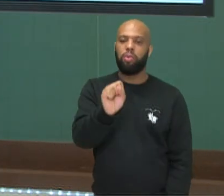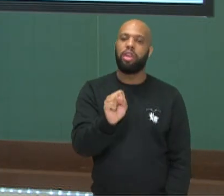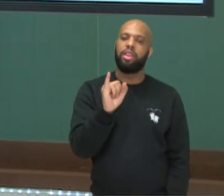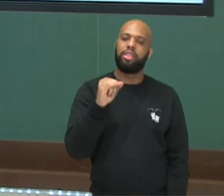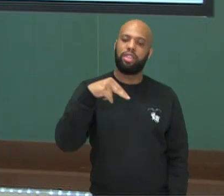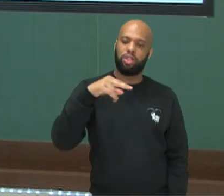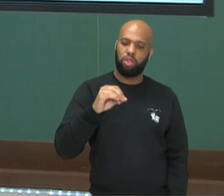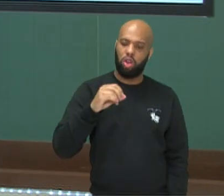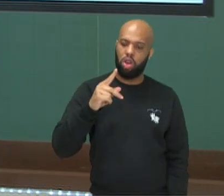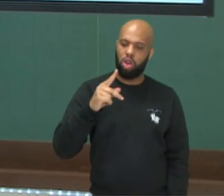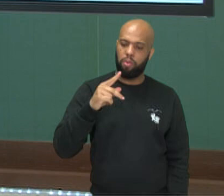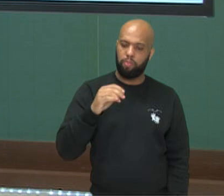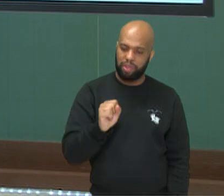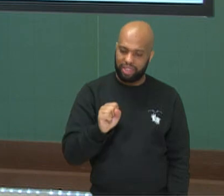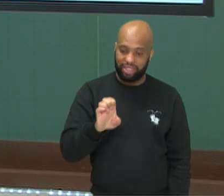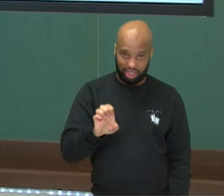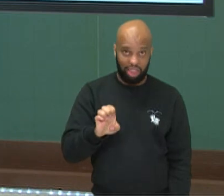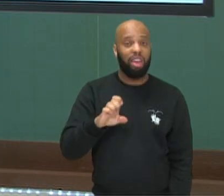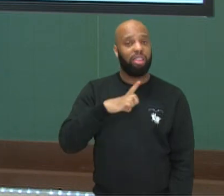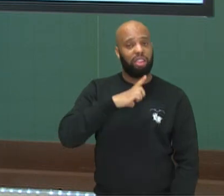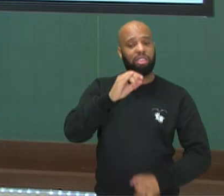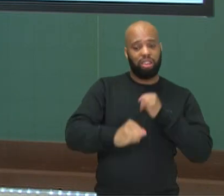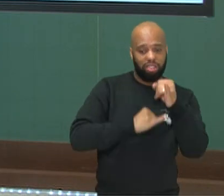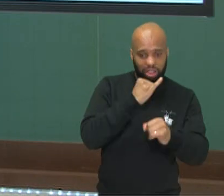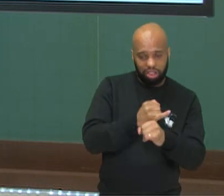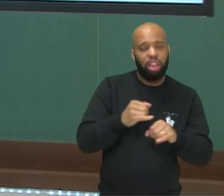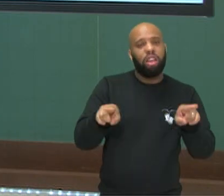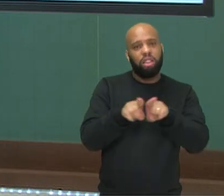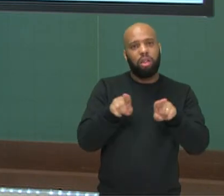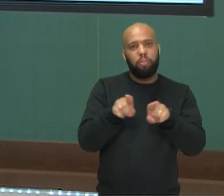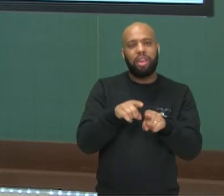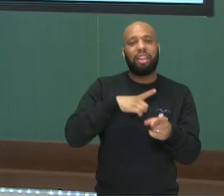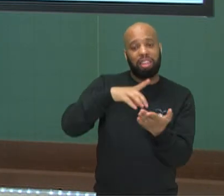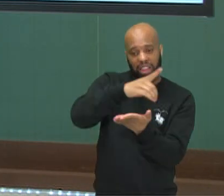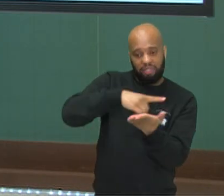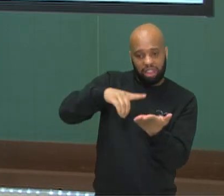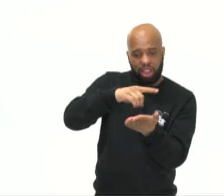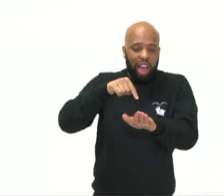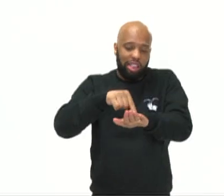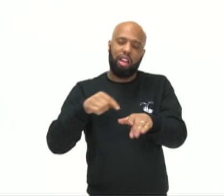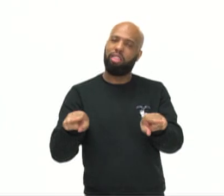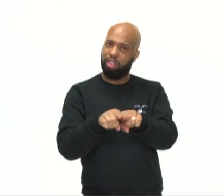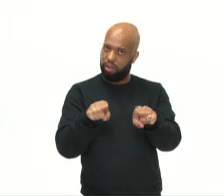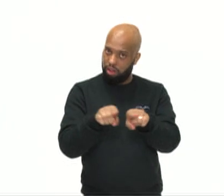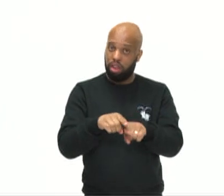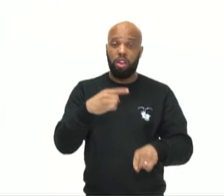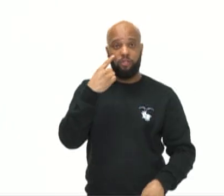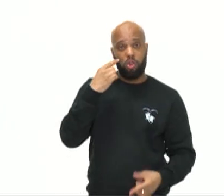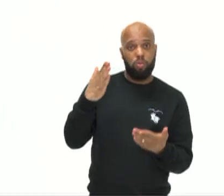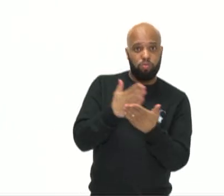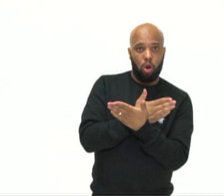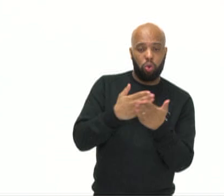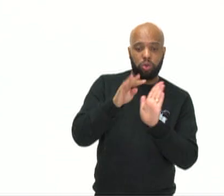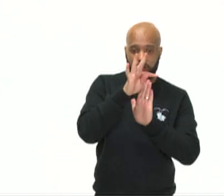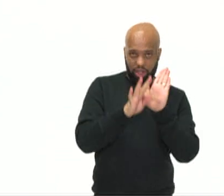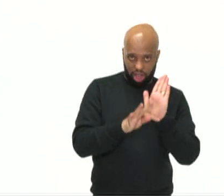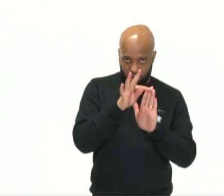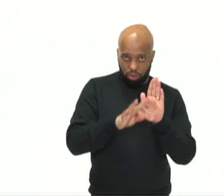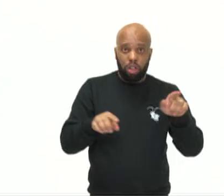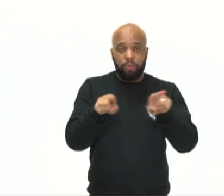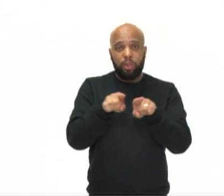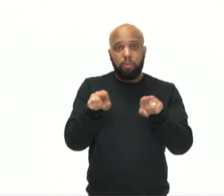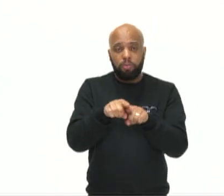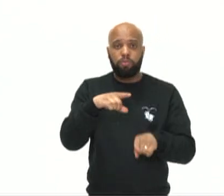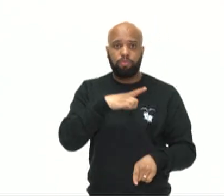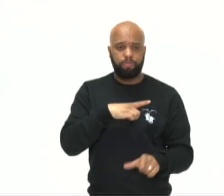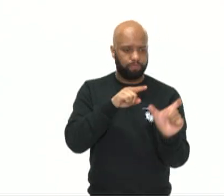também a gente pode encontrar em suportes como contracapas, capas. Vimos algumas produções de sentido a partir da